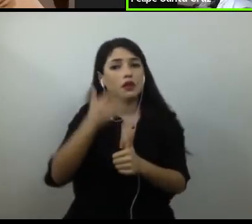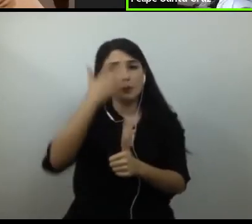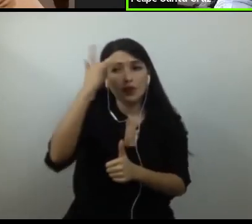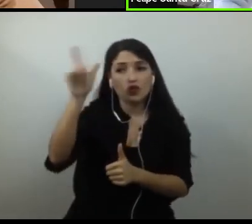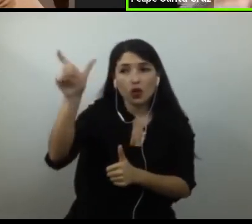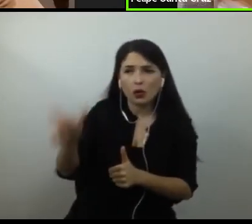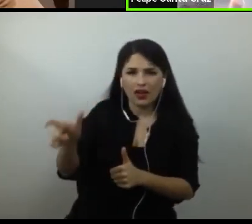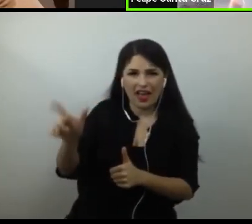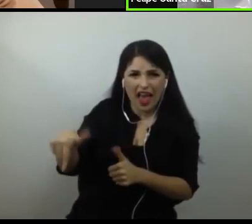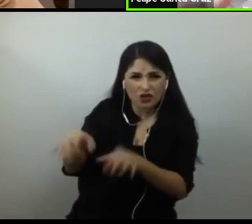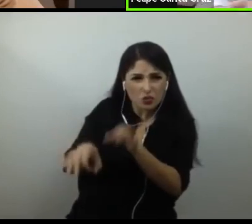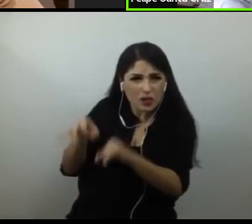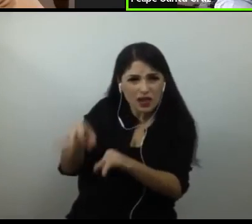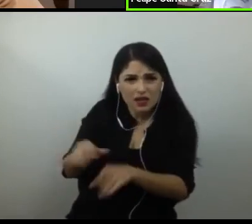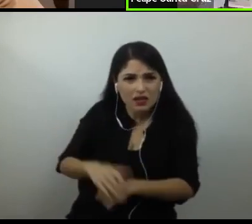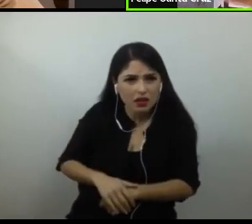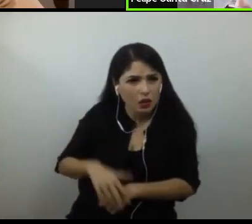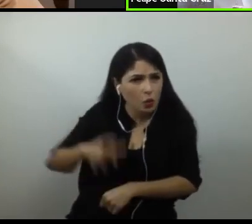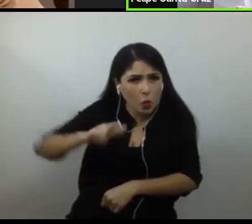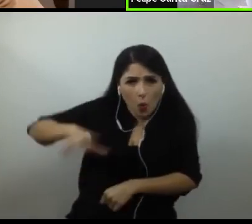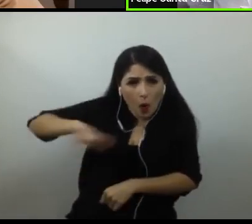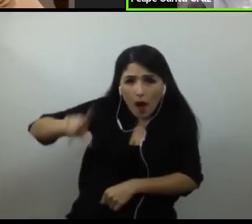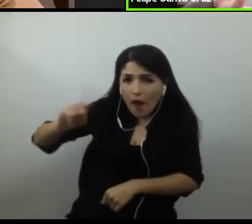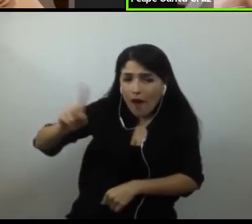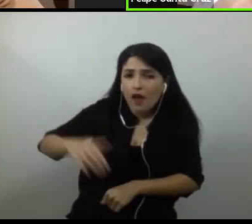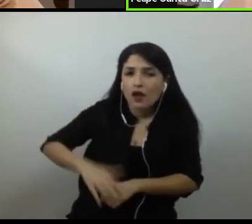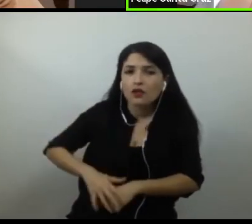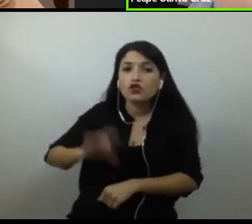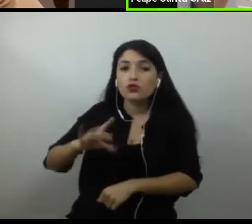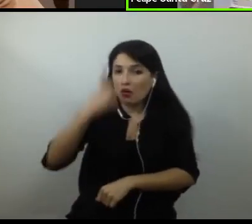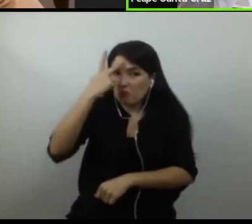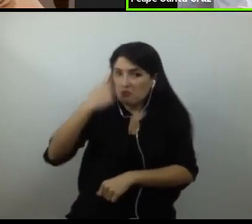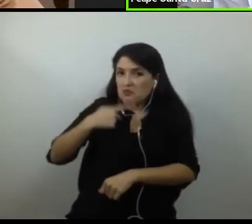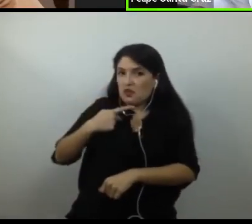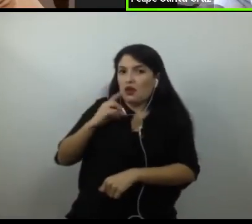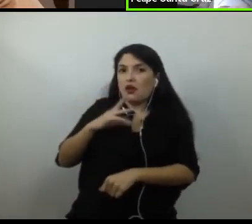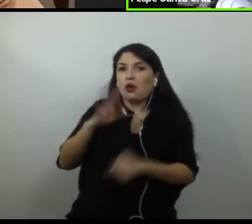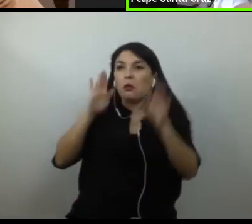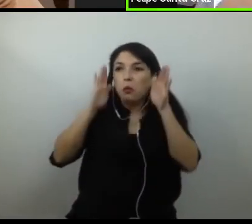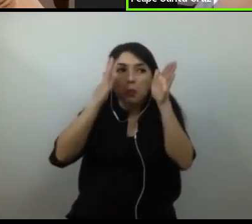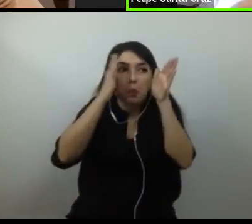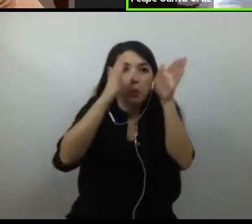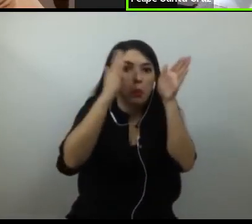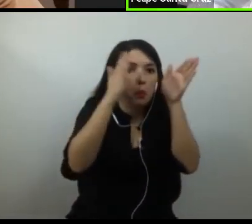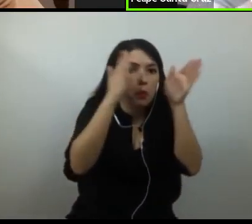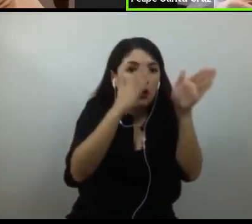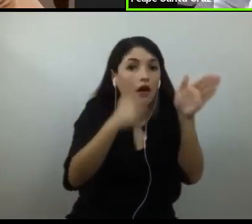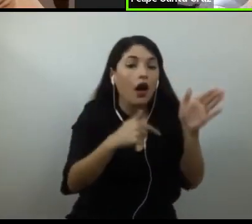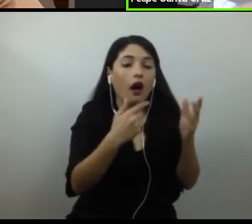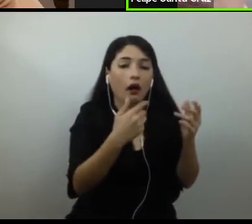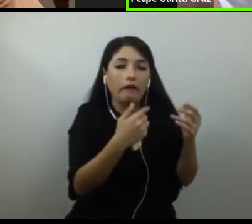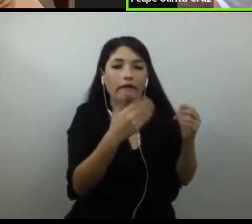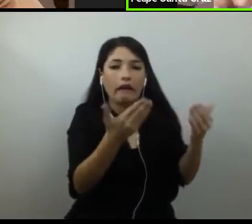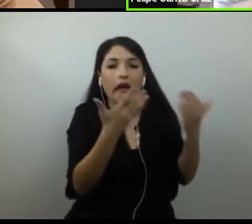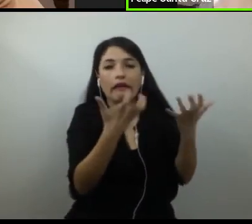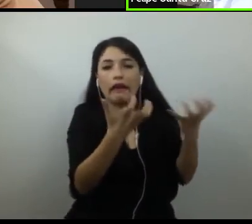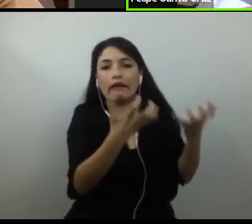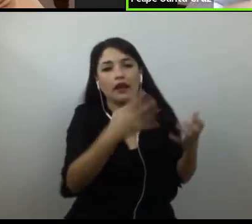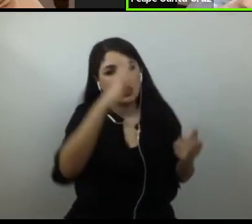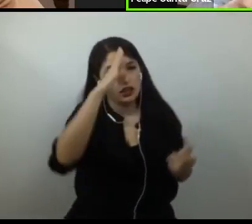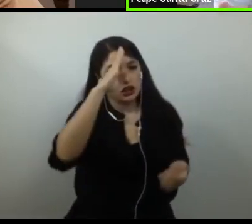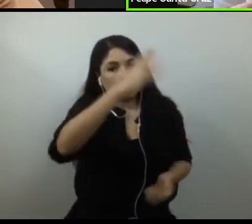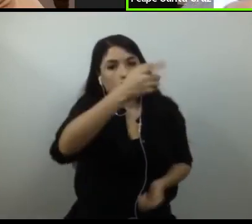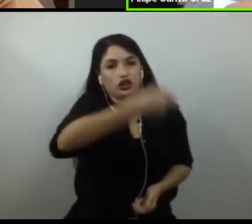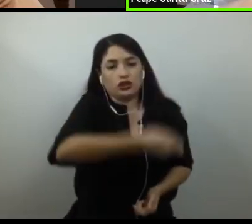jurista, está a serviço ou da sua visão ideológica cega, pró-ditadura, ou está a serviço, como disse aqui o Marco,